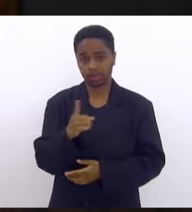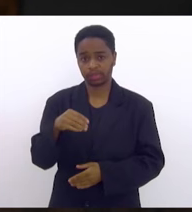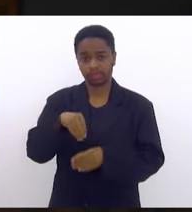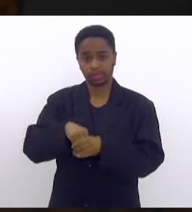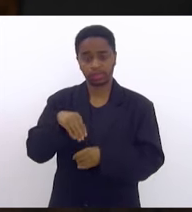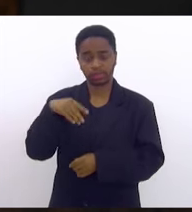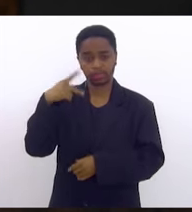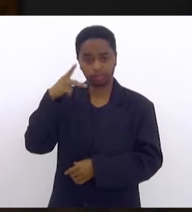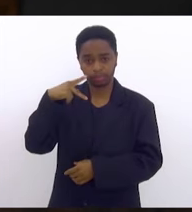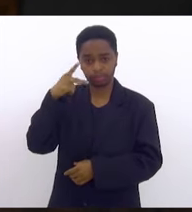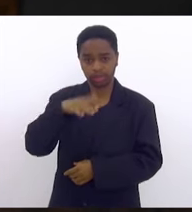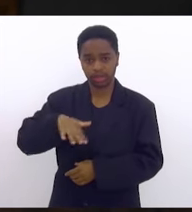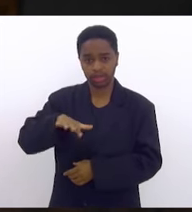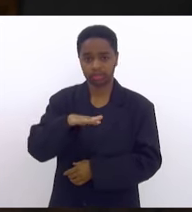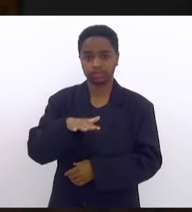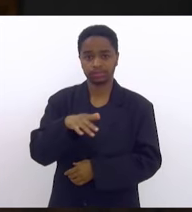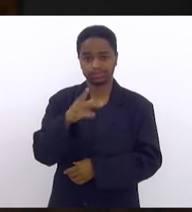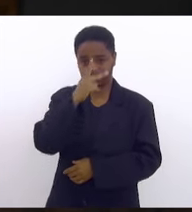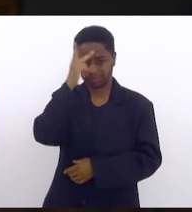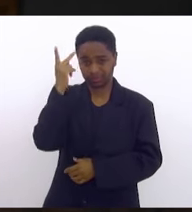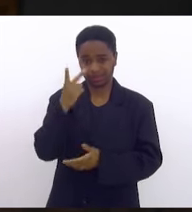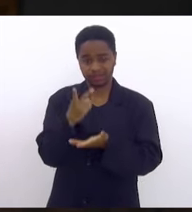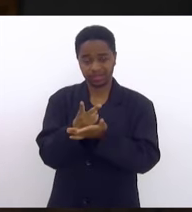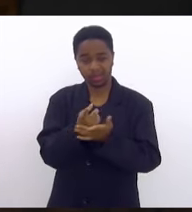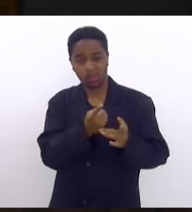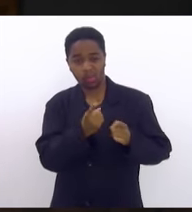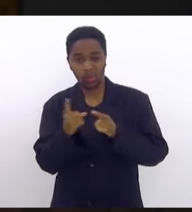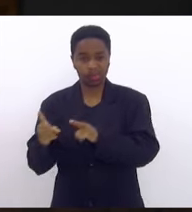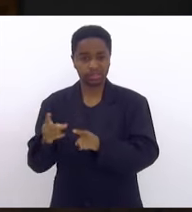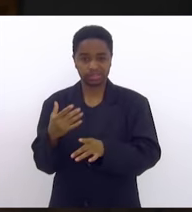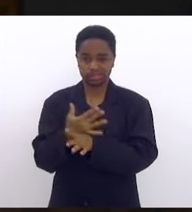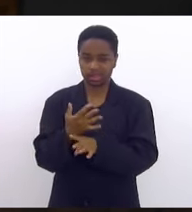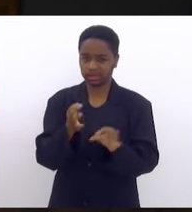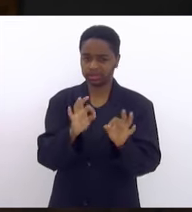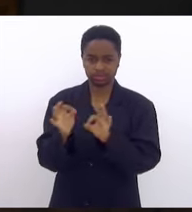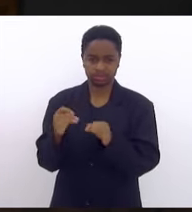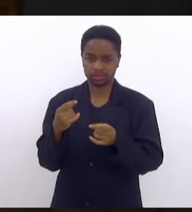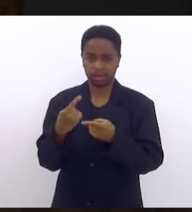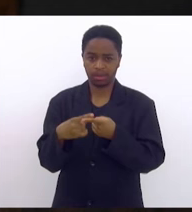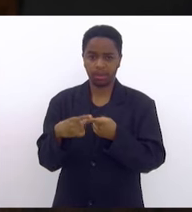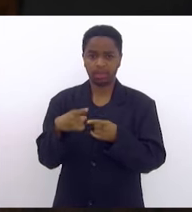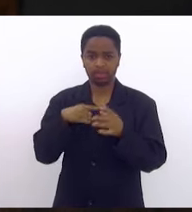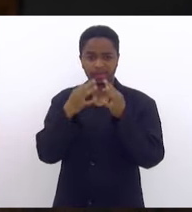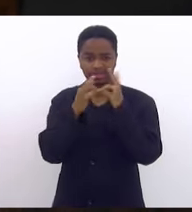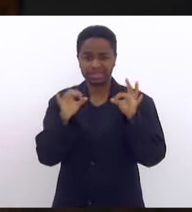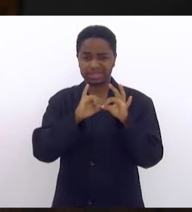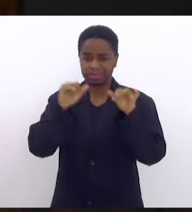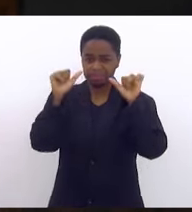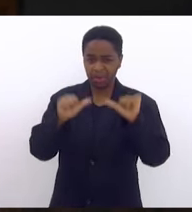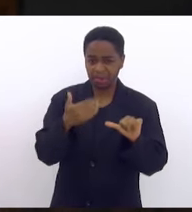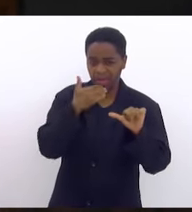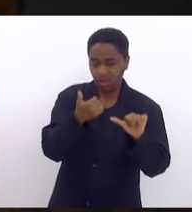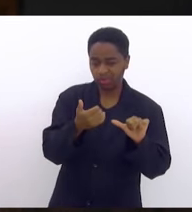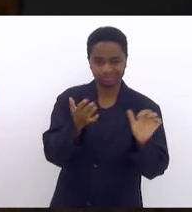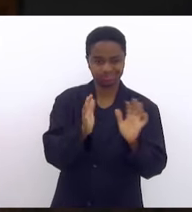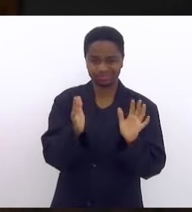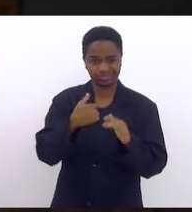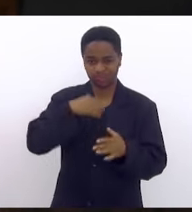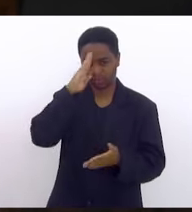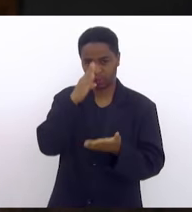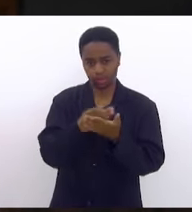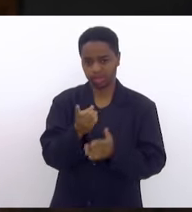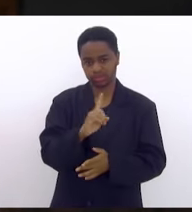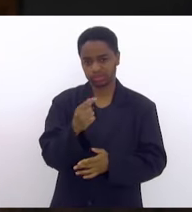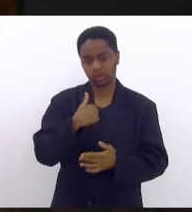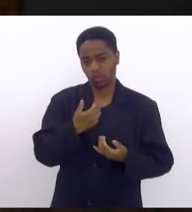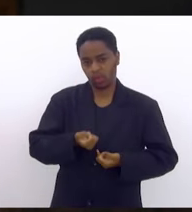política, Pastor Roque, que as pessoas torcem contra a cidade, aquele ditado de quanto pior, melhor. Eu te